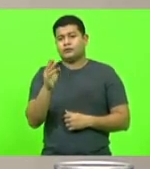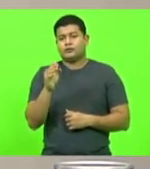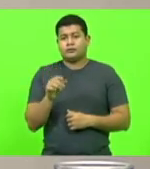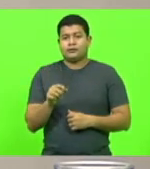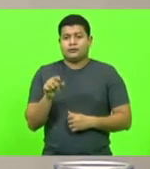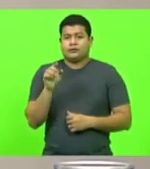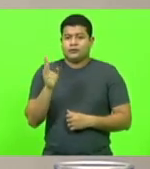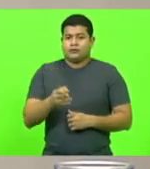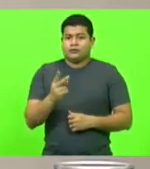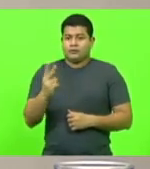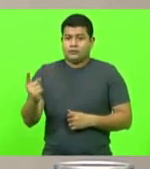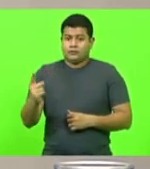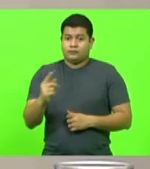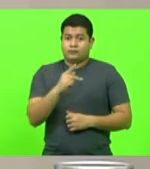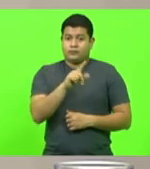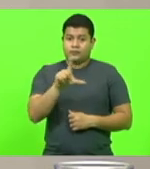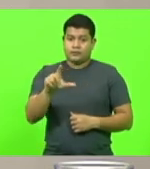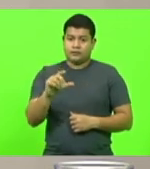152.5/2021, PL